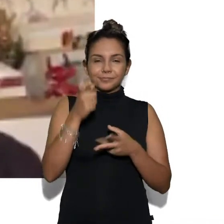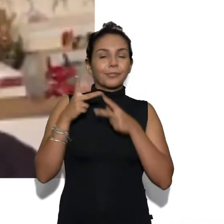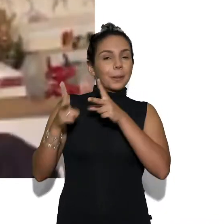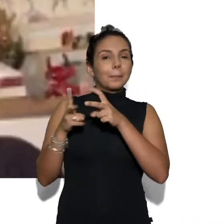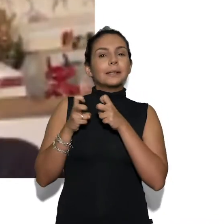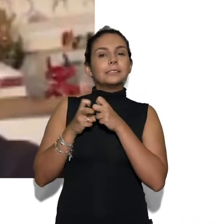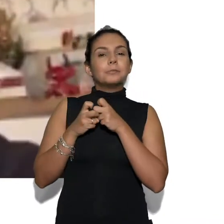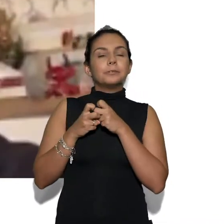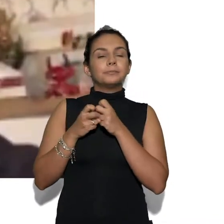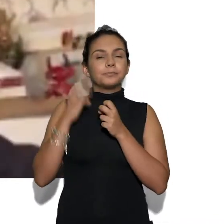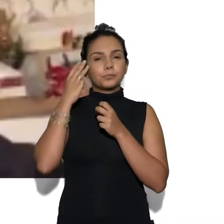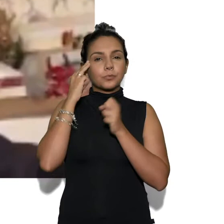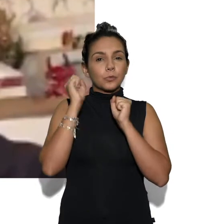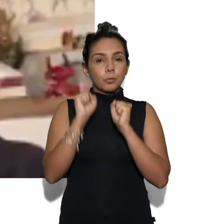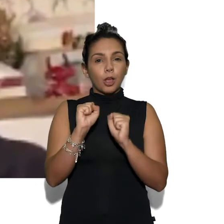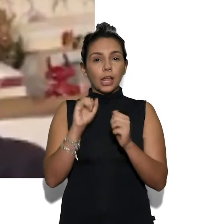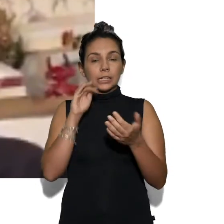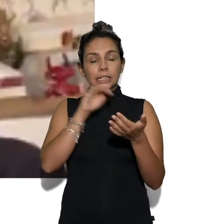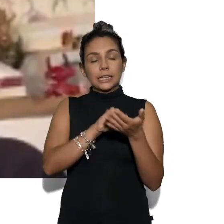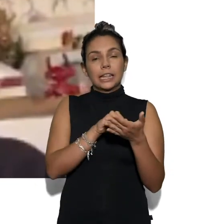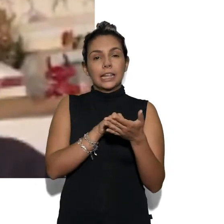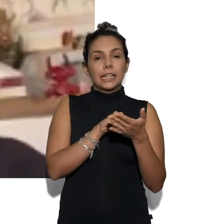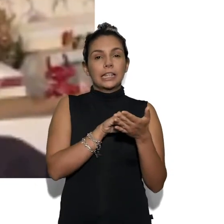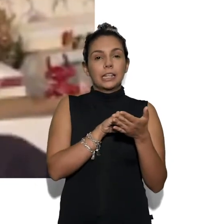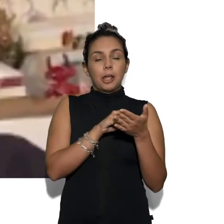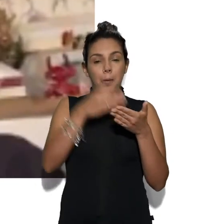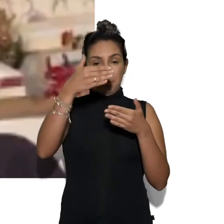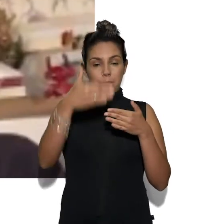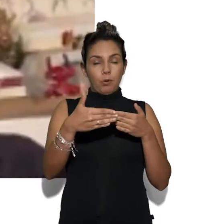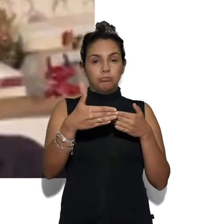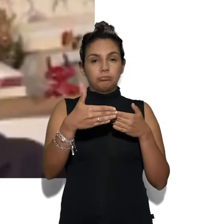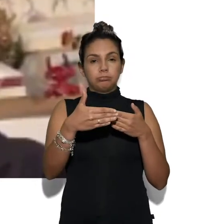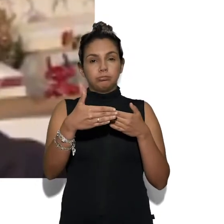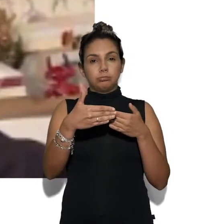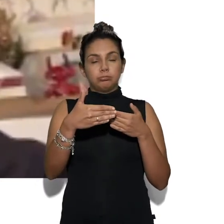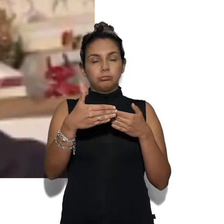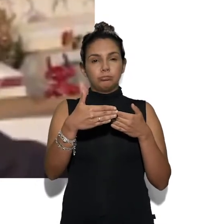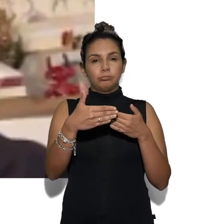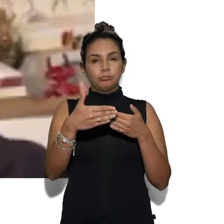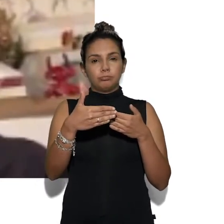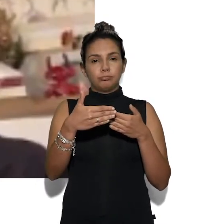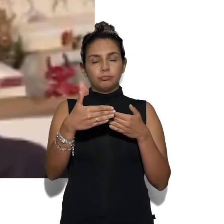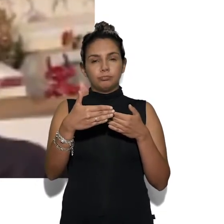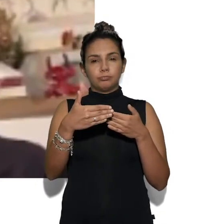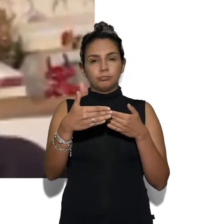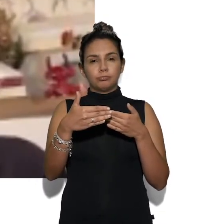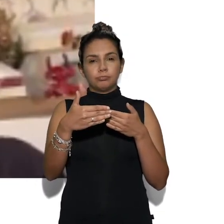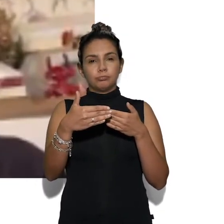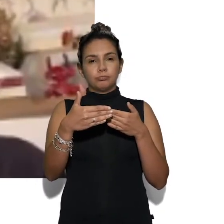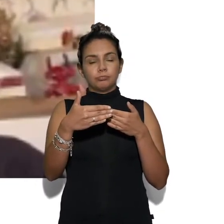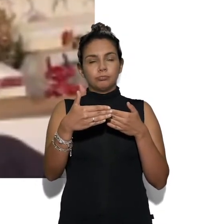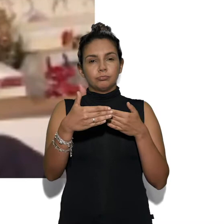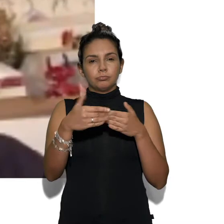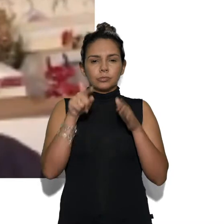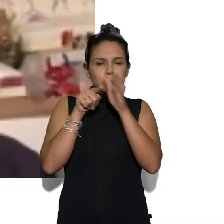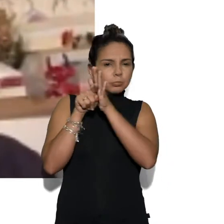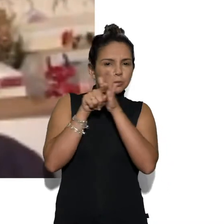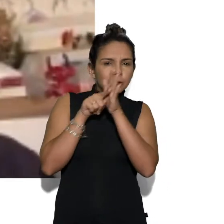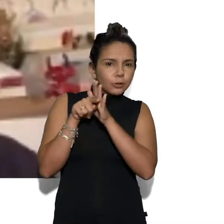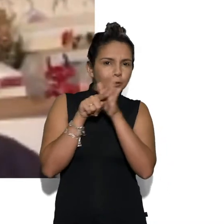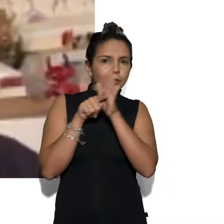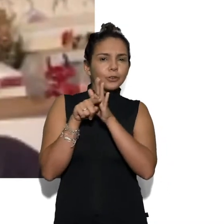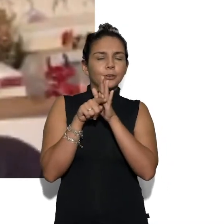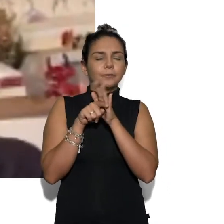perceber que a memória pode ir até um determinado ponto, e ela, a partir de um determinado ponto, ela especula,